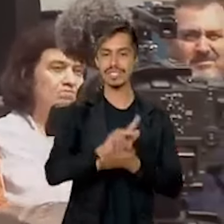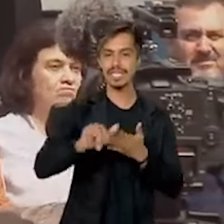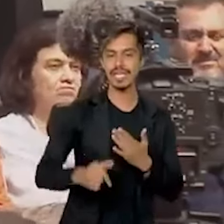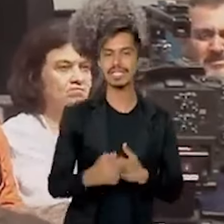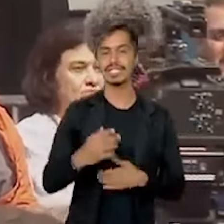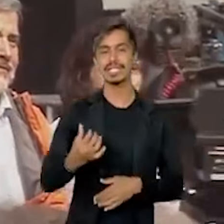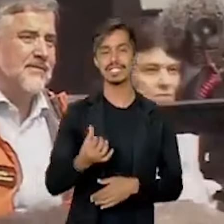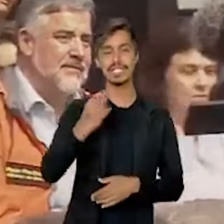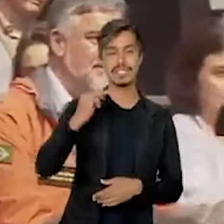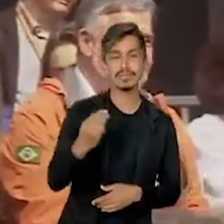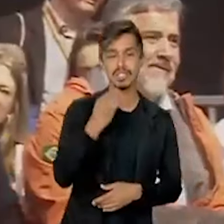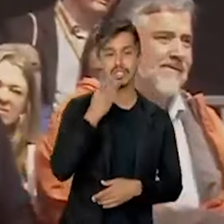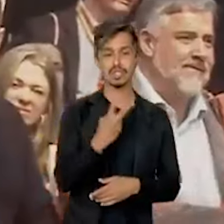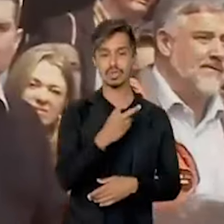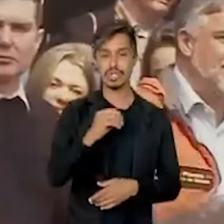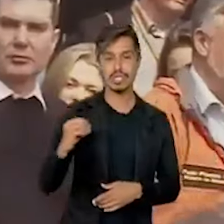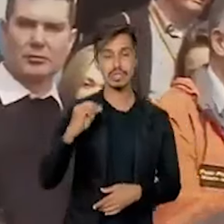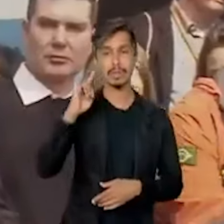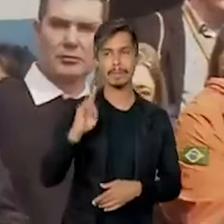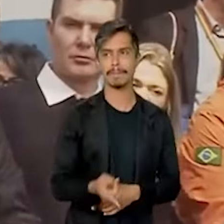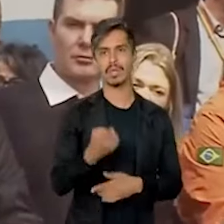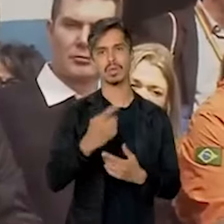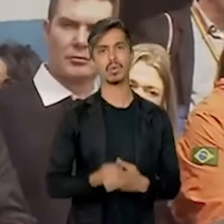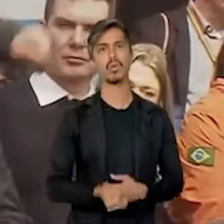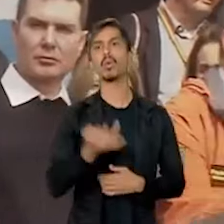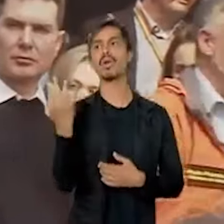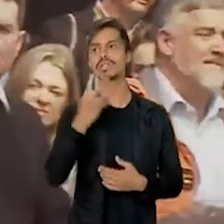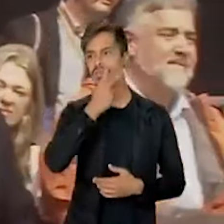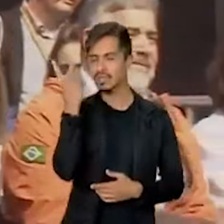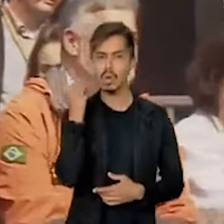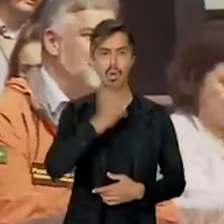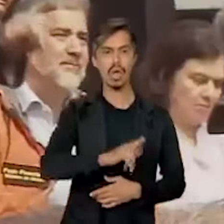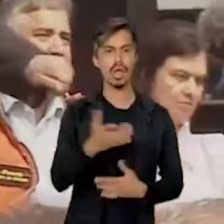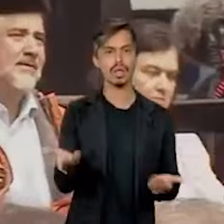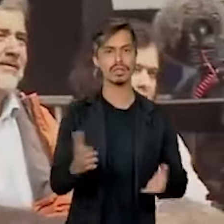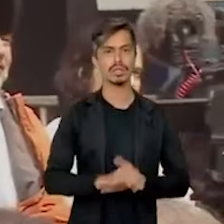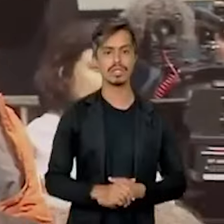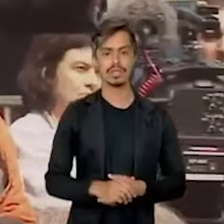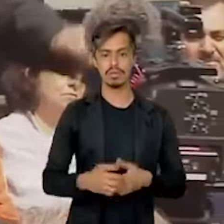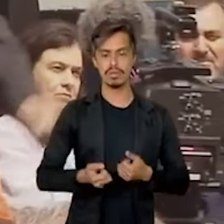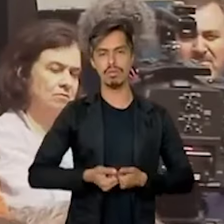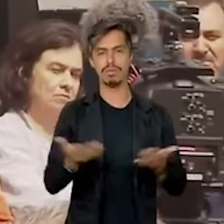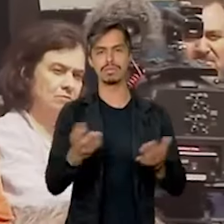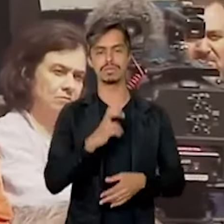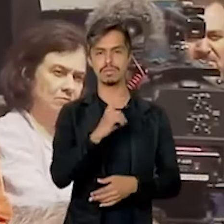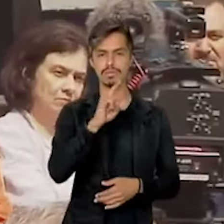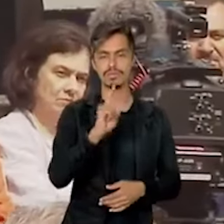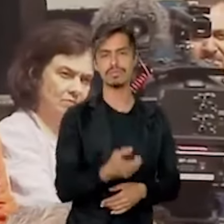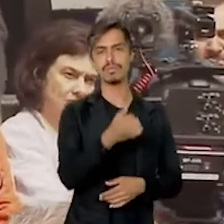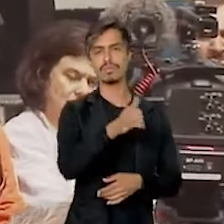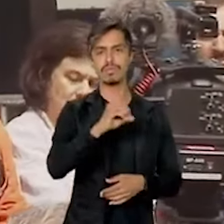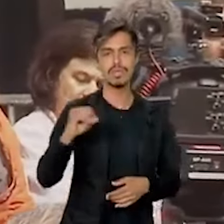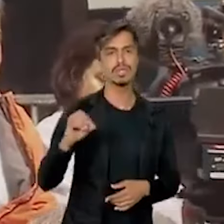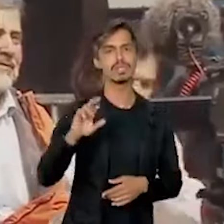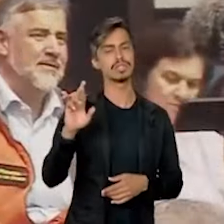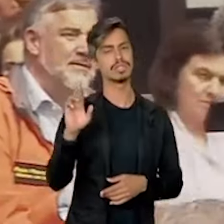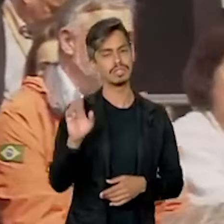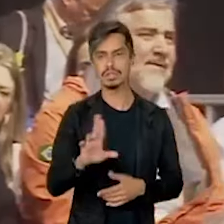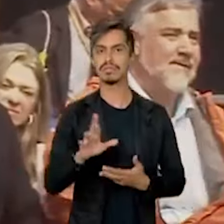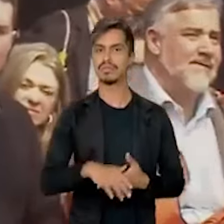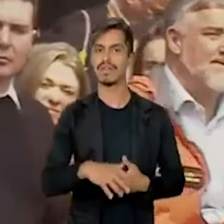e 200 mil do Fundo de Garantia? Quantos milhares de pessoas receberam 5.100 reais? Quantos milhares